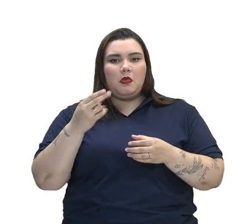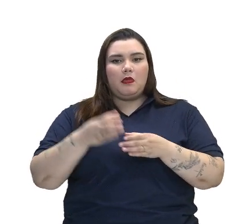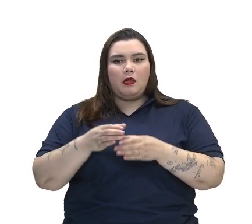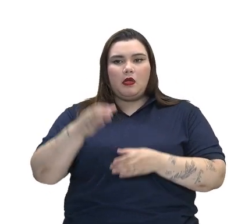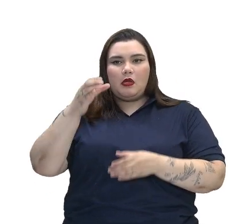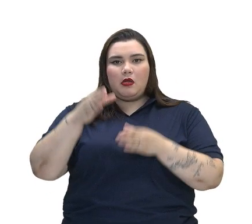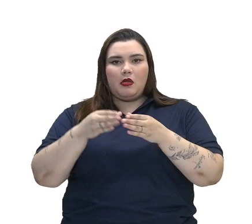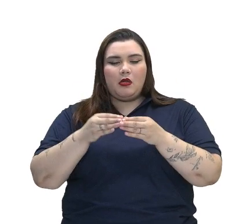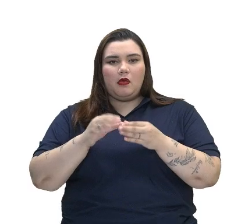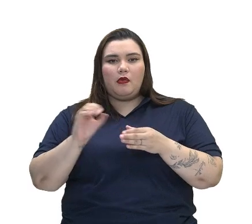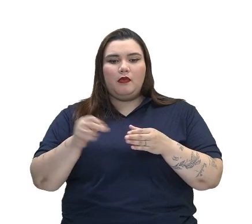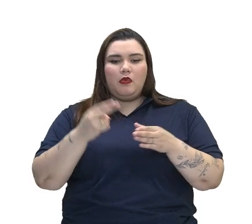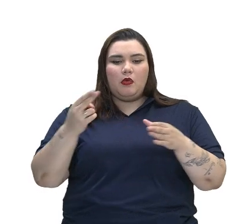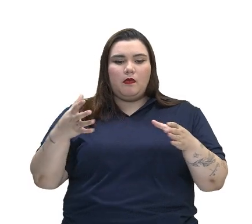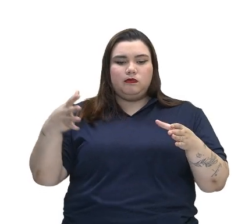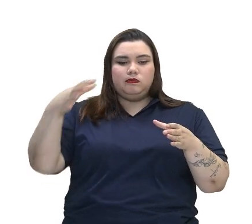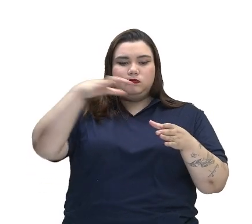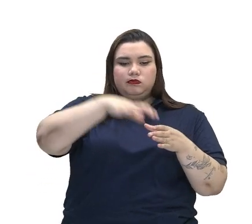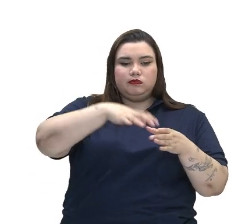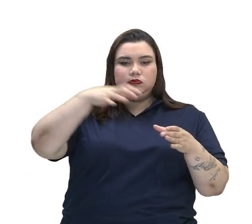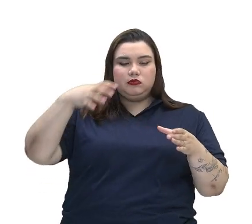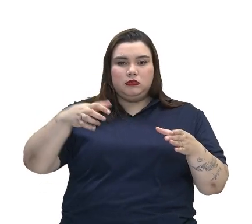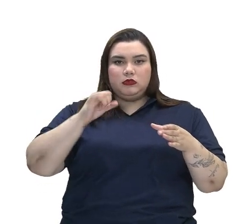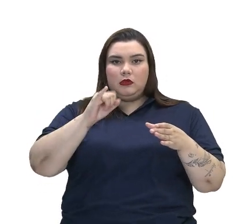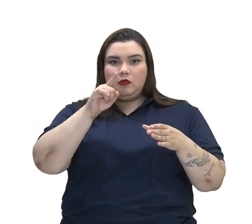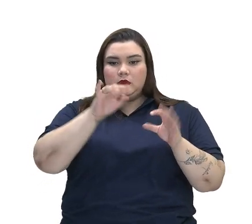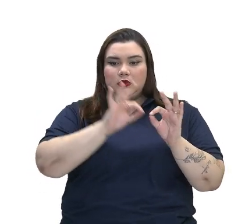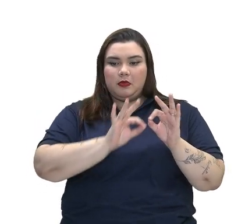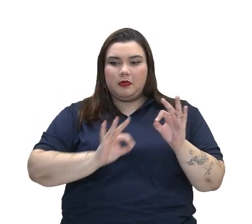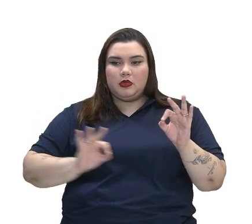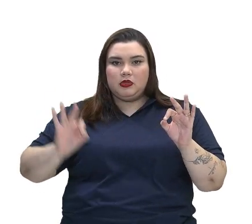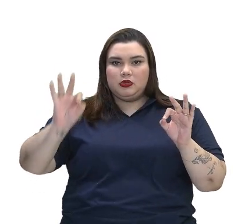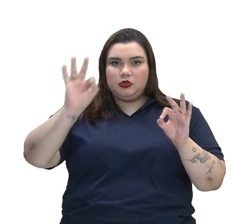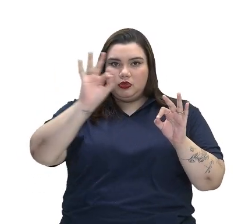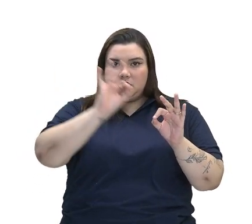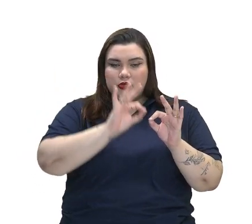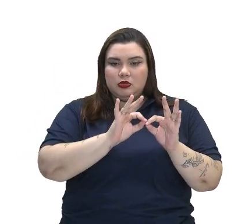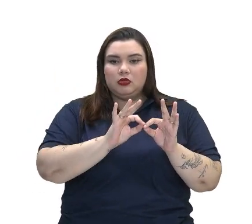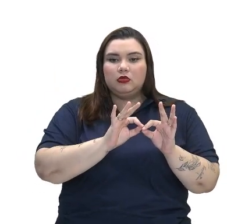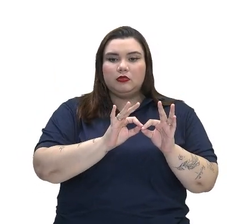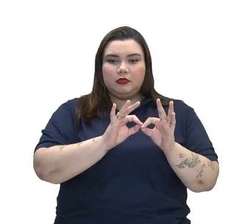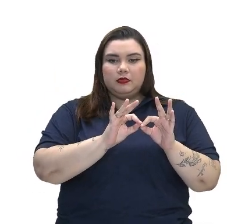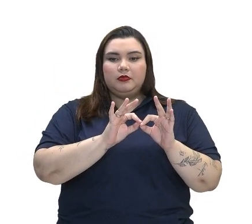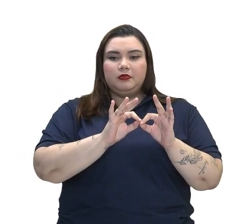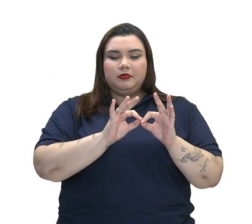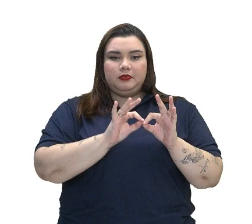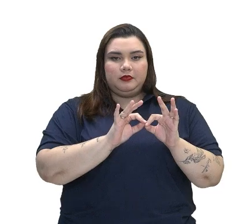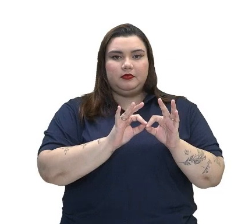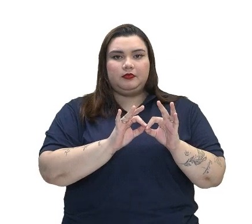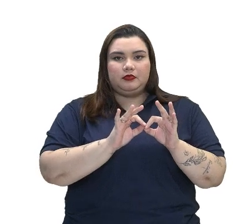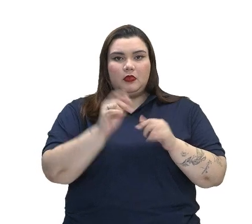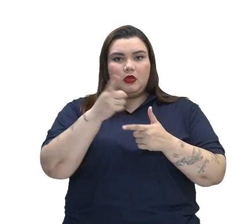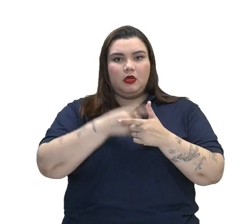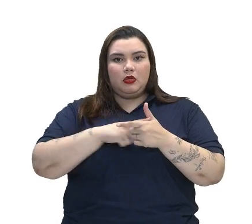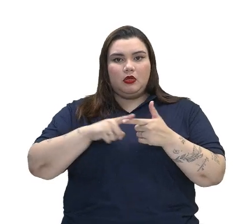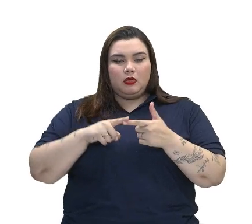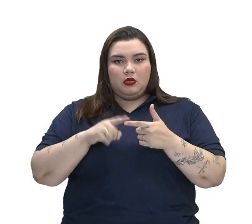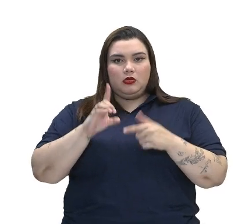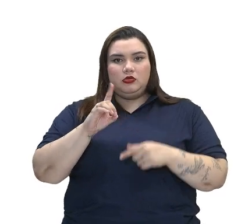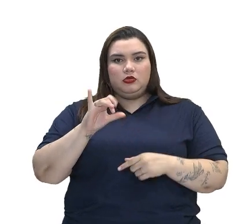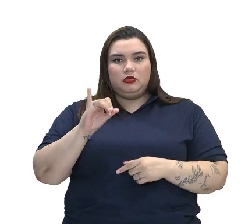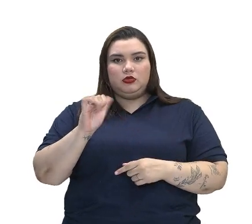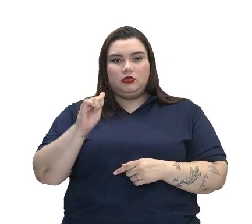ser a tampa de uma panela. Se você medir o comprimento, tá? Toda aquela parte ali de fora, o círculo, e dividir pelo